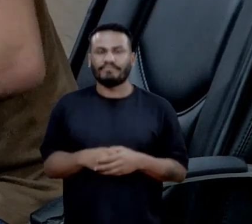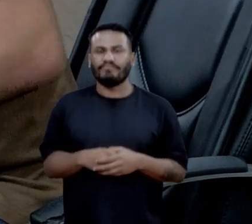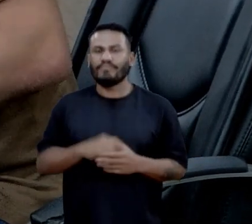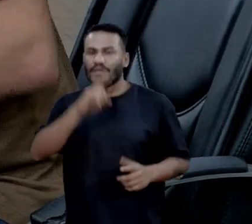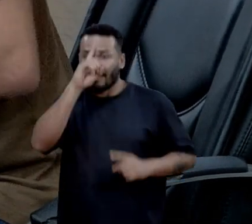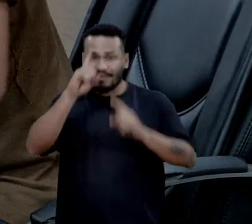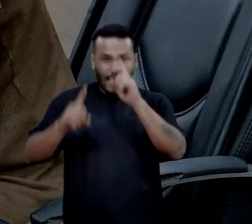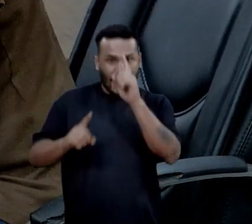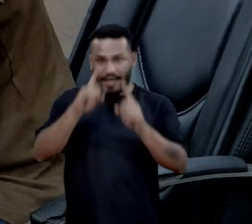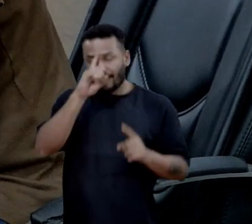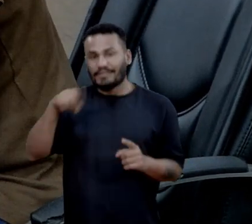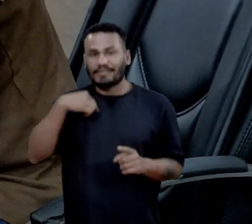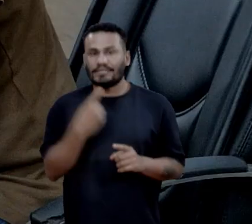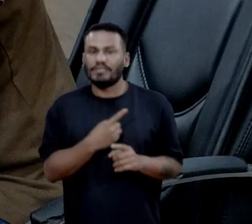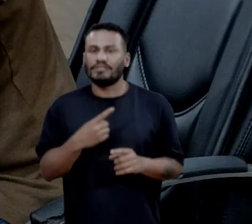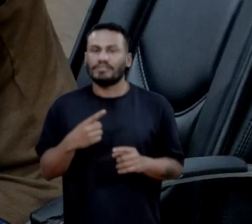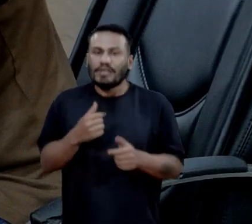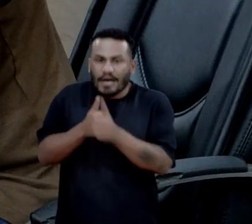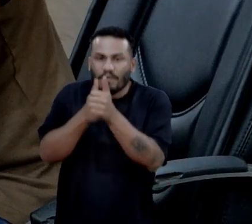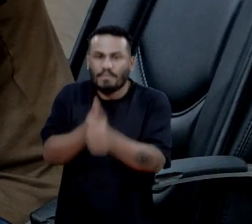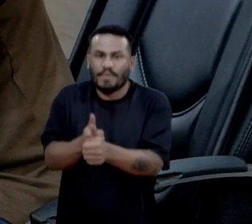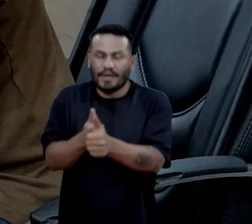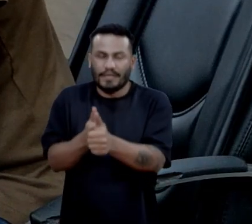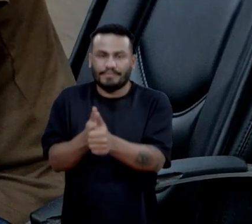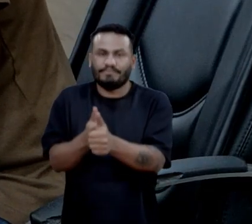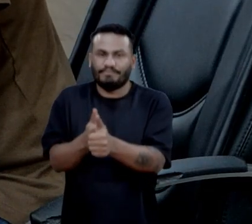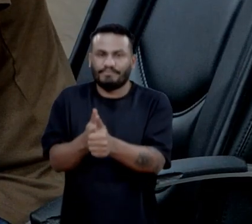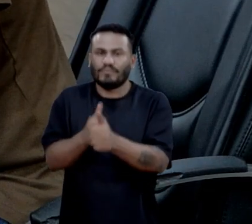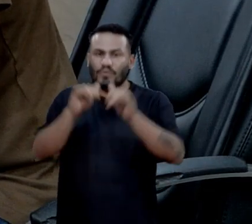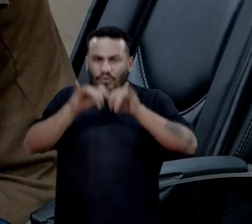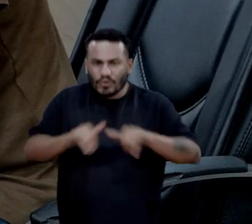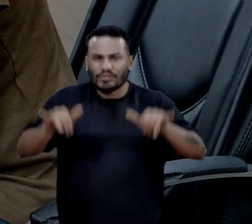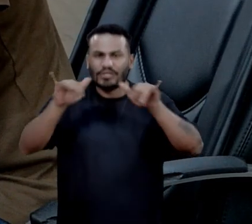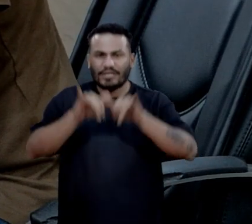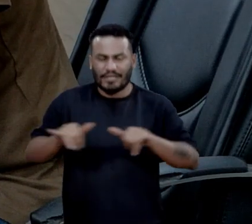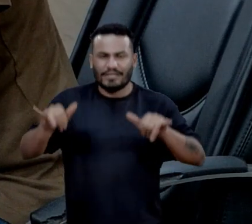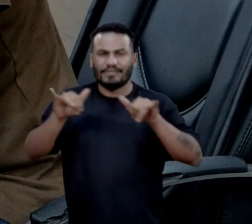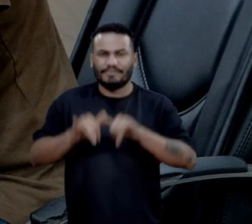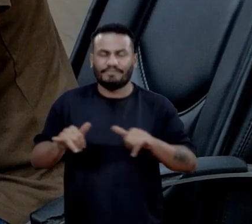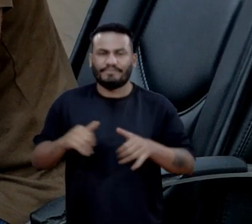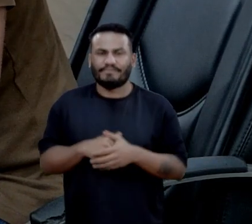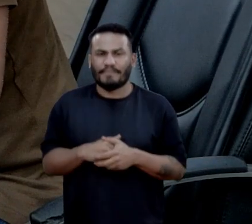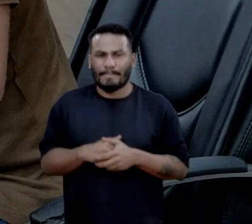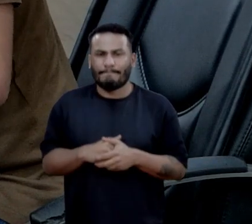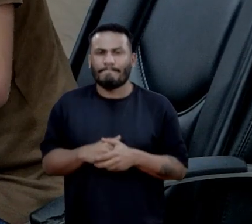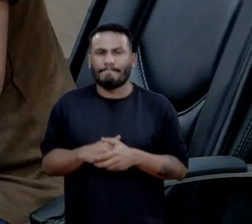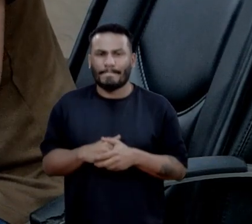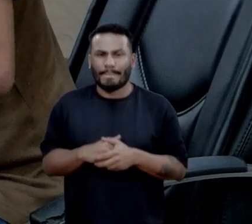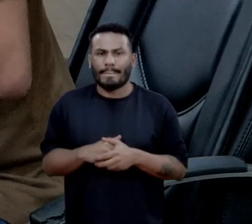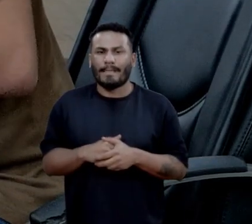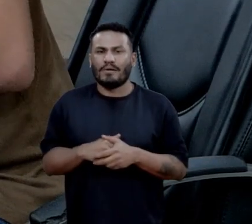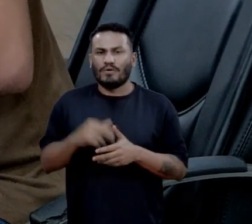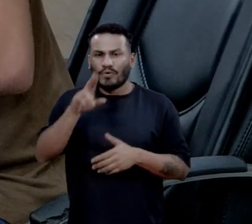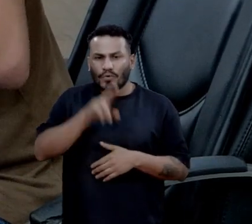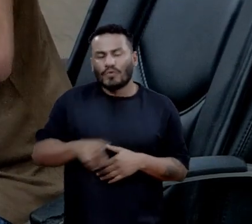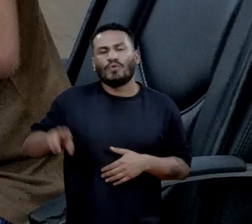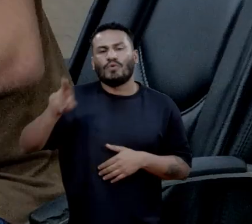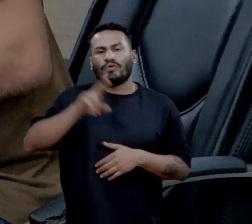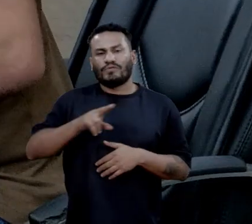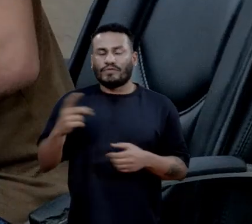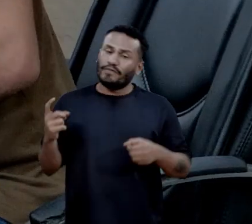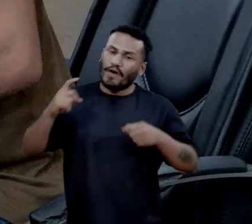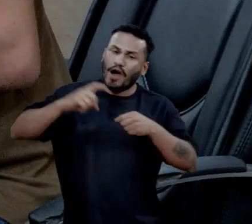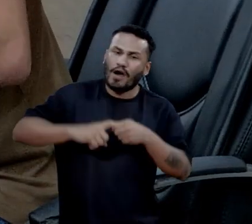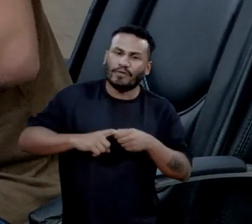as ideias ali que a gente também acompanha pelo noticiário, onde a reutilização, a